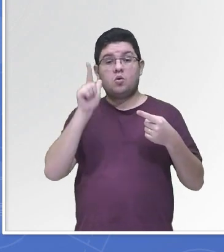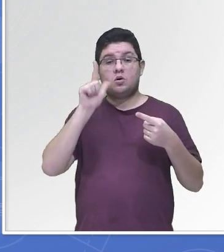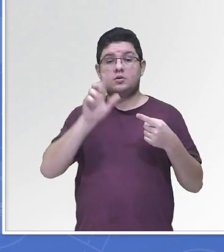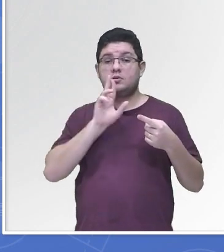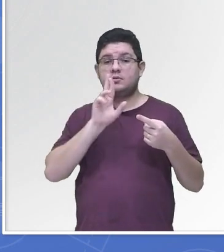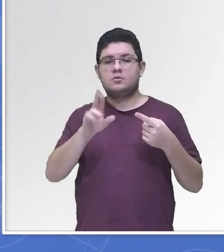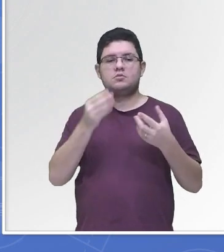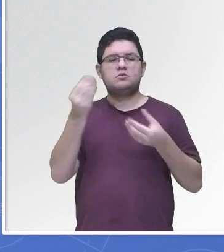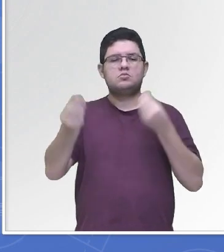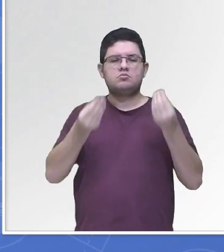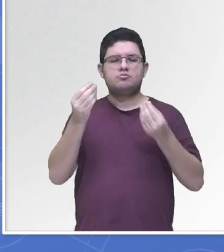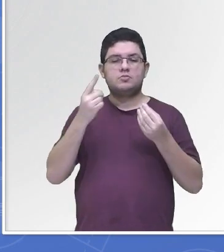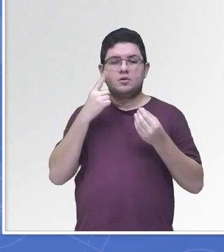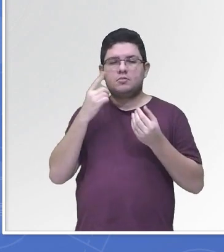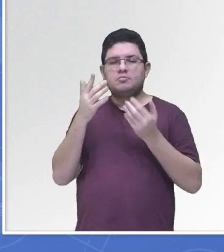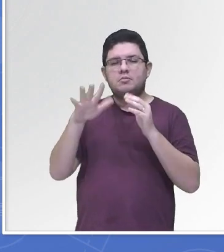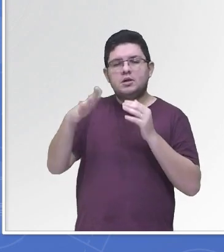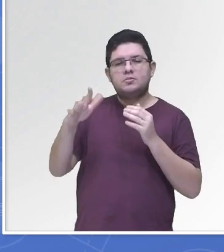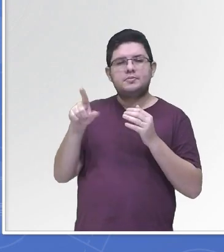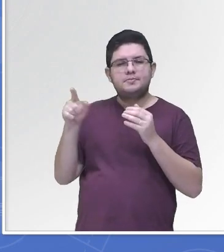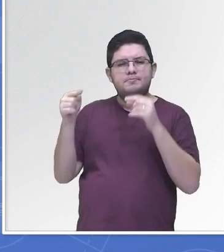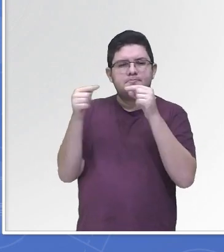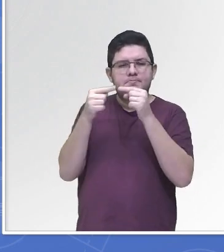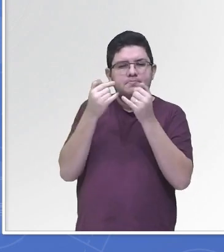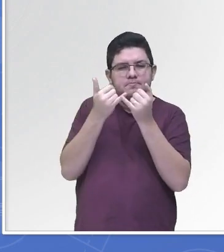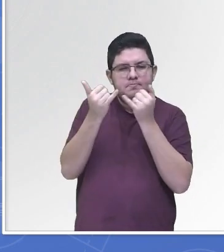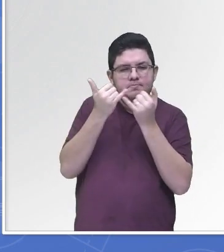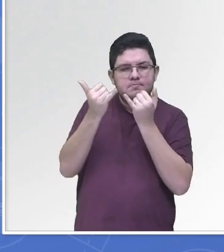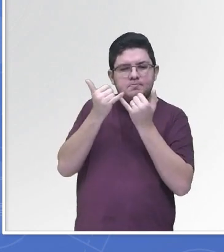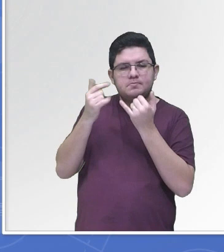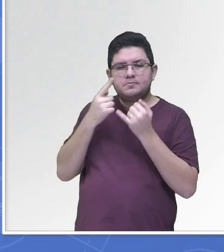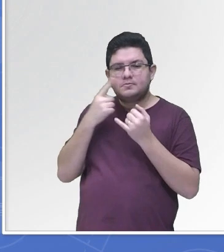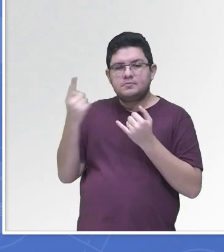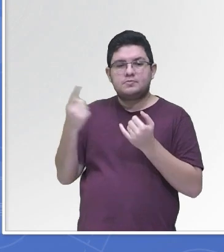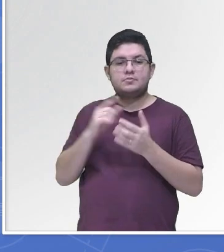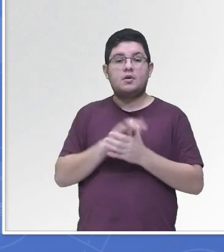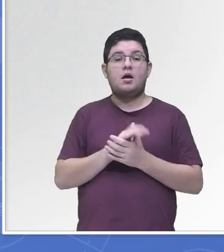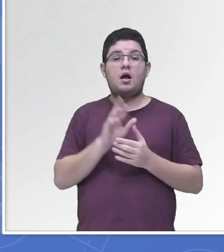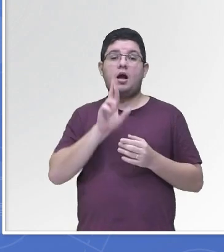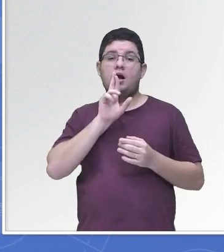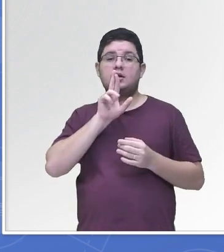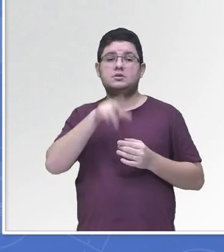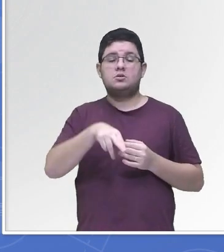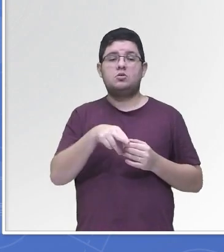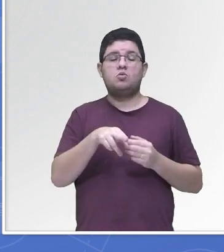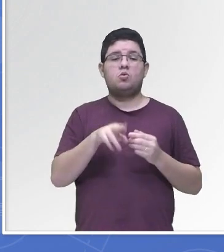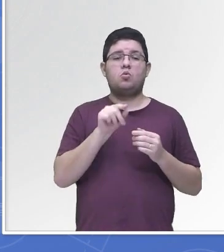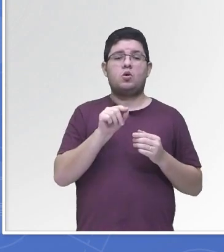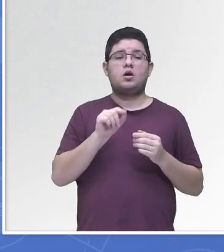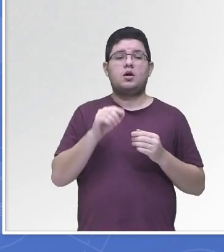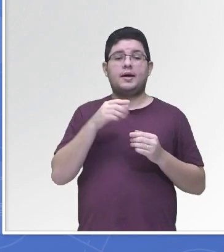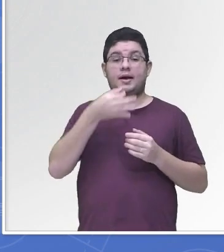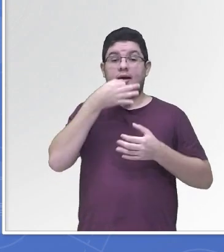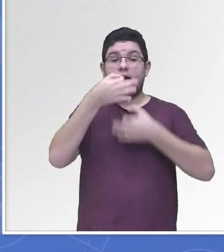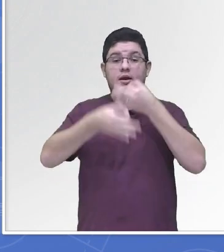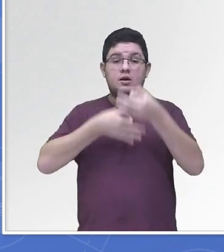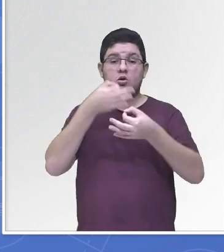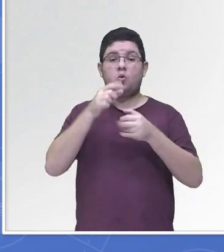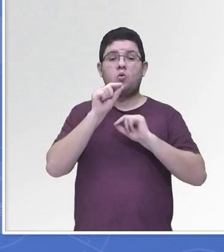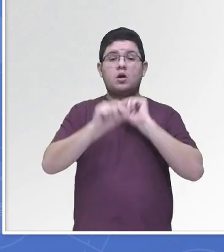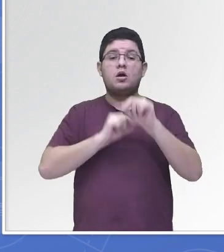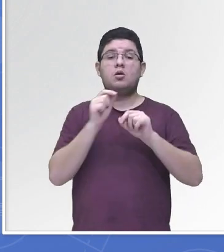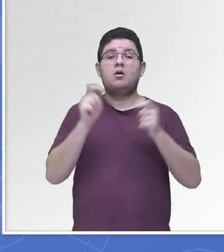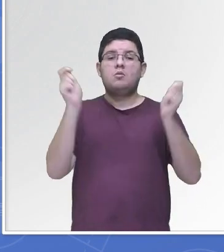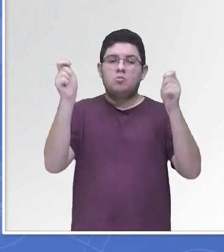assim, né? Que a razão crítica, o que que é? Nós falamos bastante da razão crítica. É aquela que nos permite o quê? Refletir e avaliar